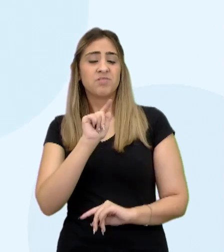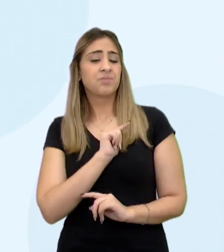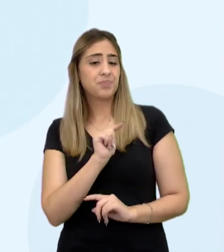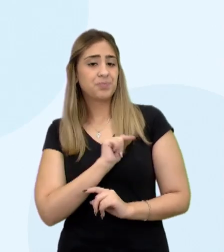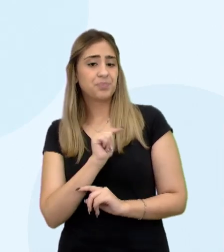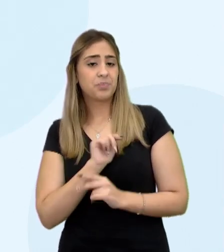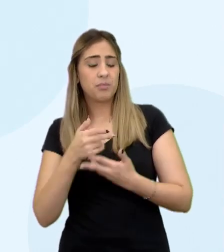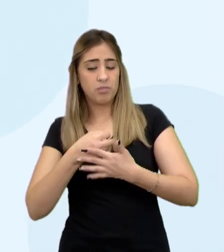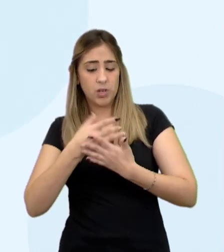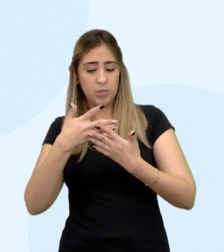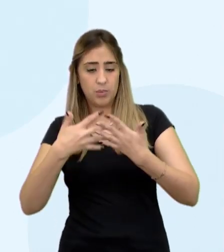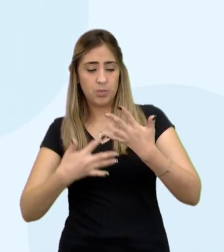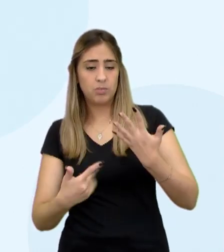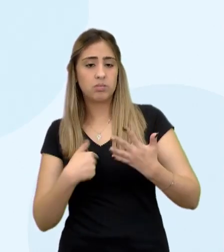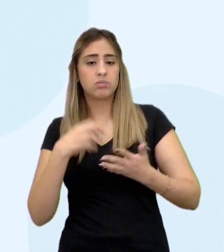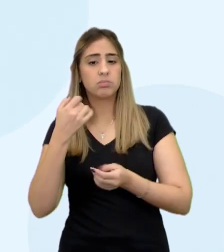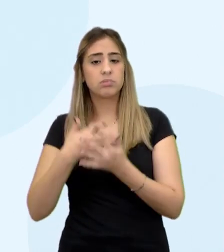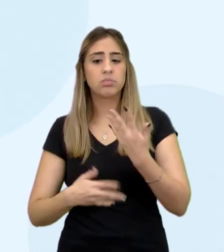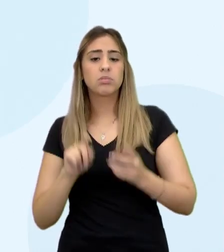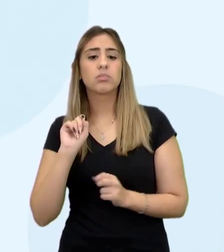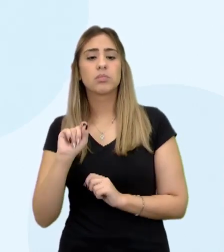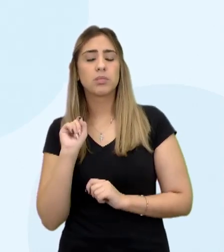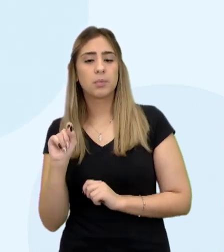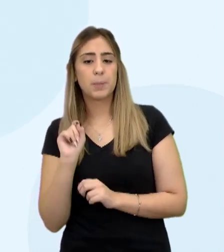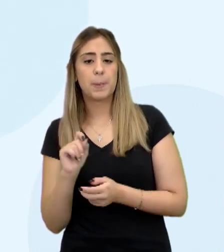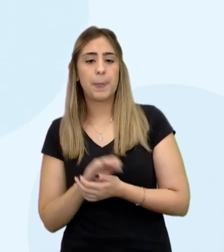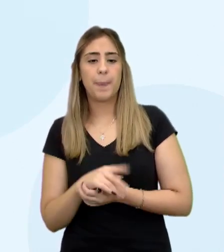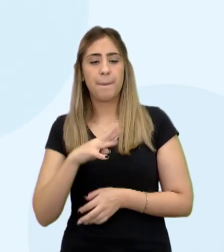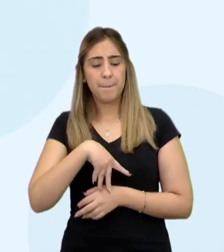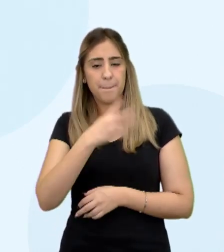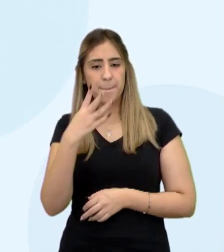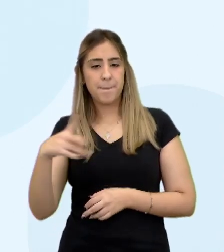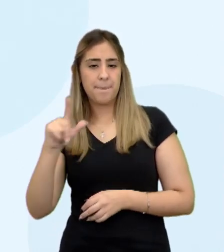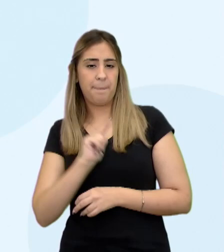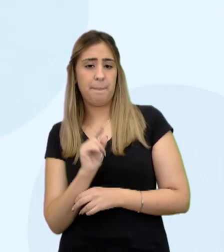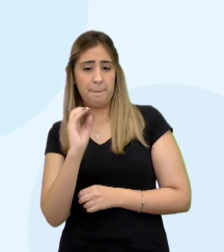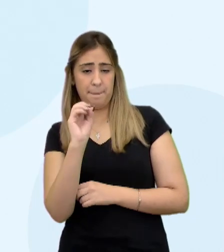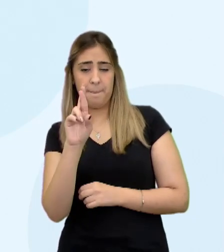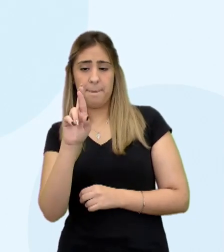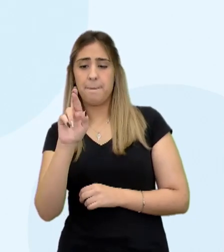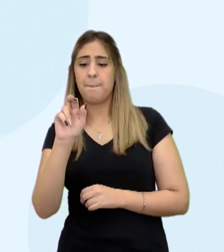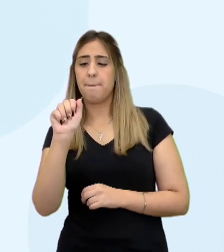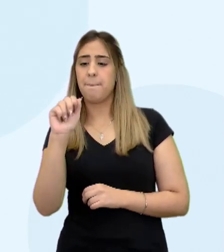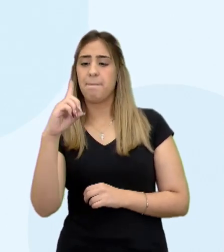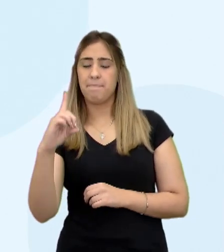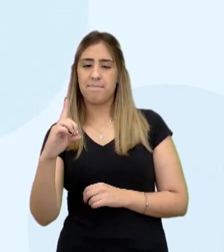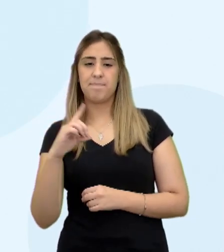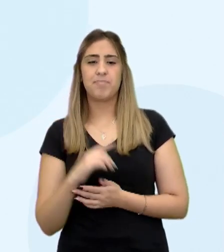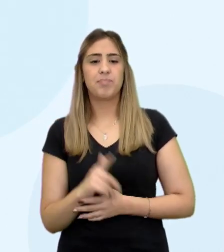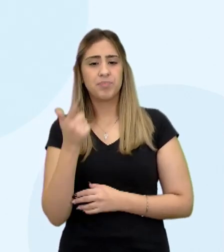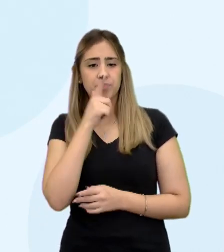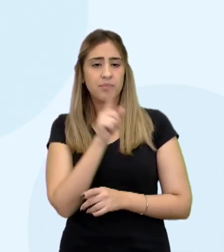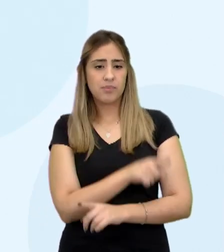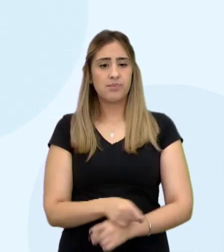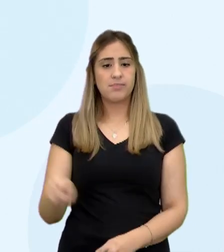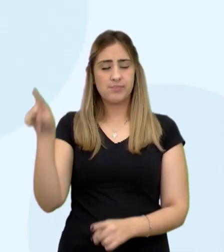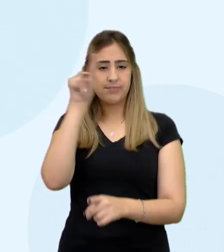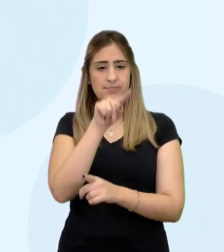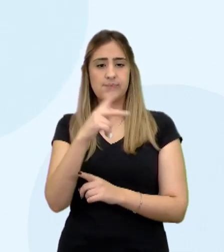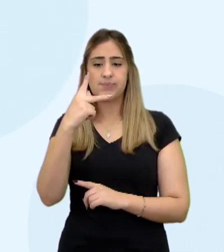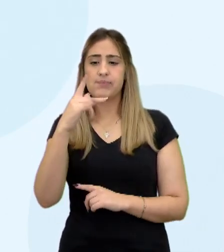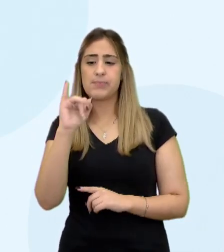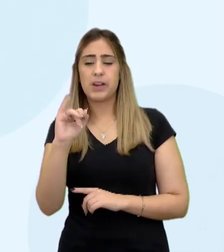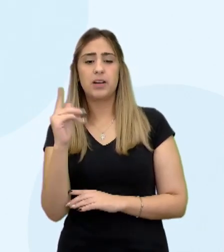quadrantes, que a gente fala dos arcos, em vez de graus a gente fala em radianos, né? Que tem o 0 radianos, onde começa a rodar, aí tem o π